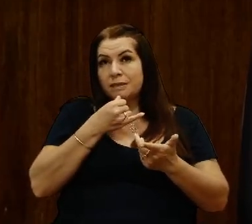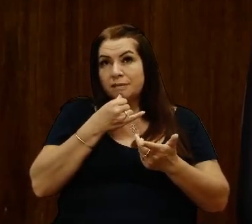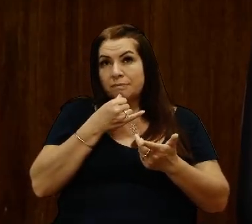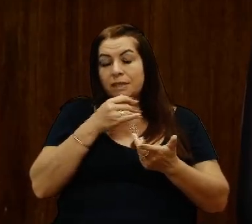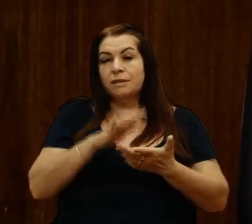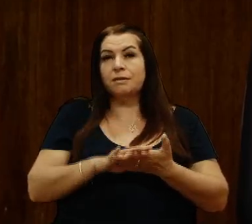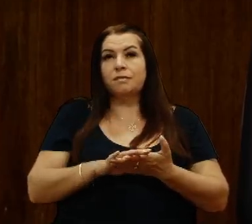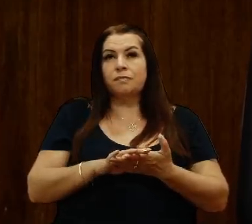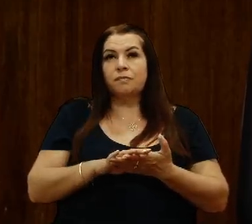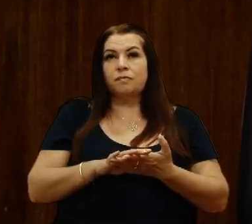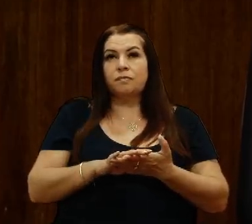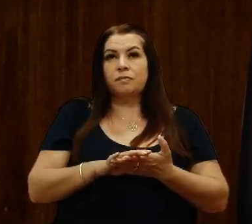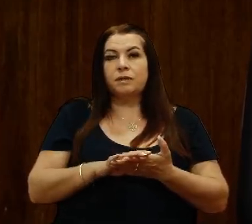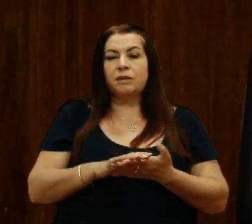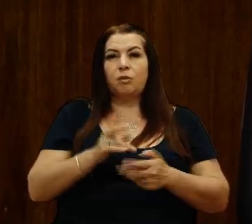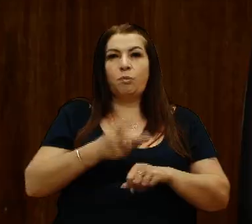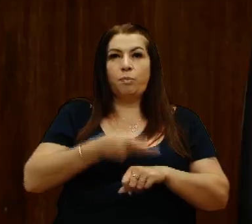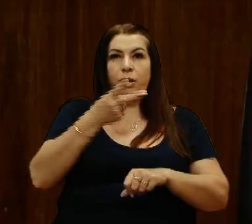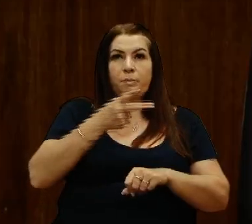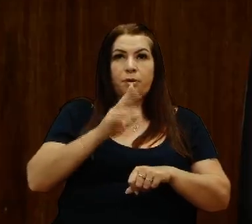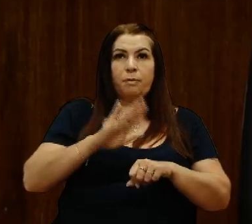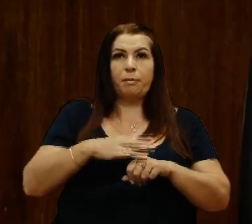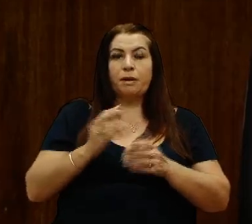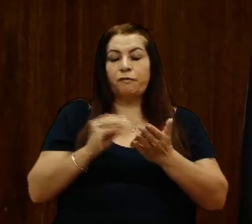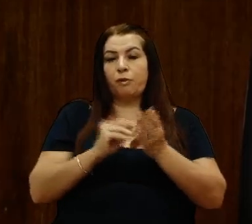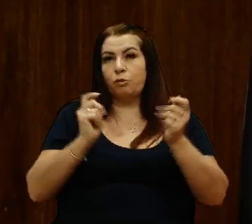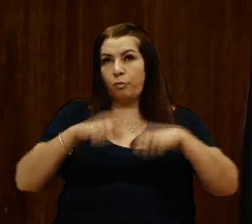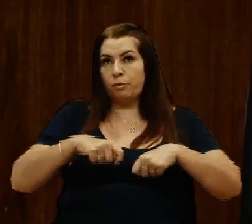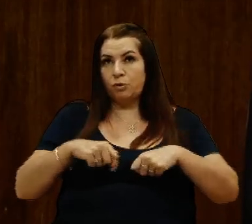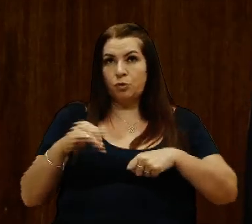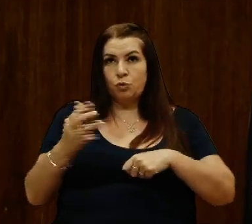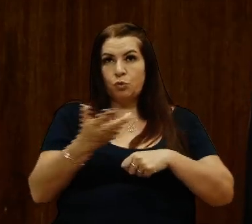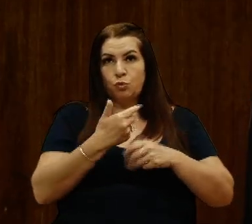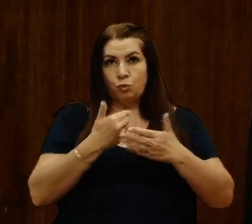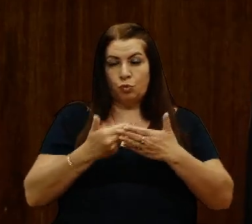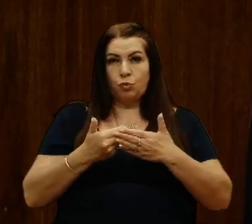o prêmio fosse por mais incompetente, todas as pastas seriam